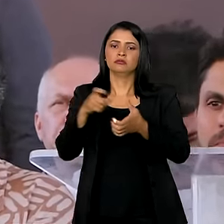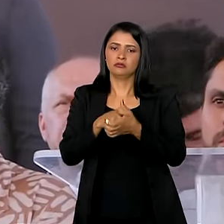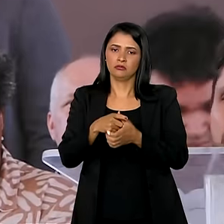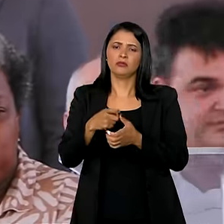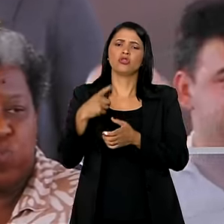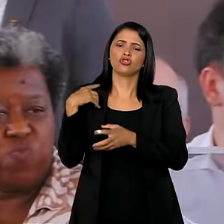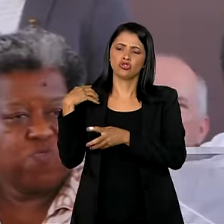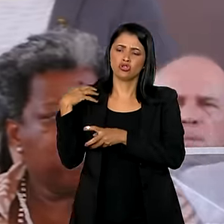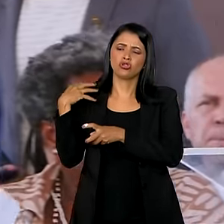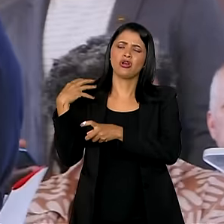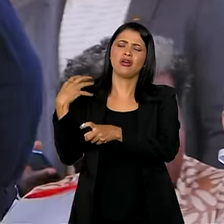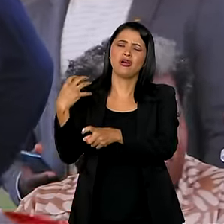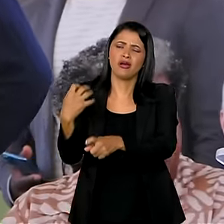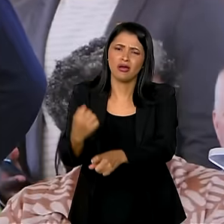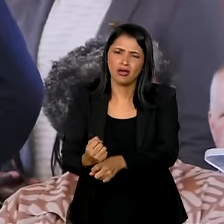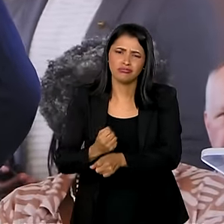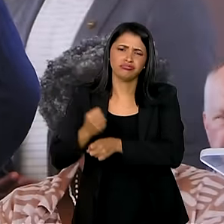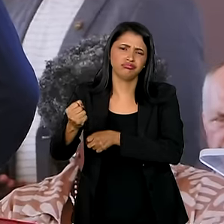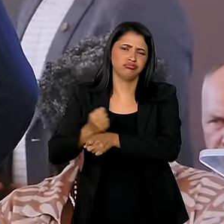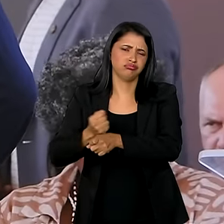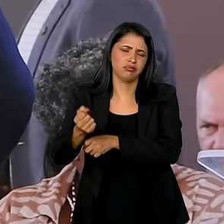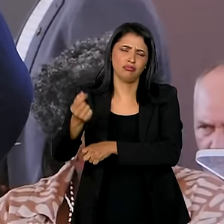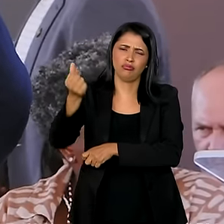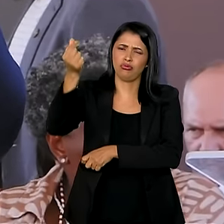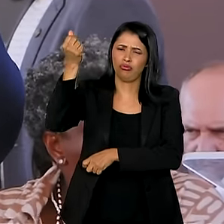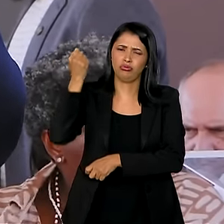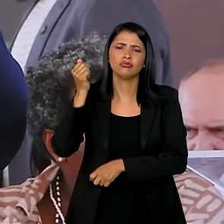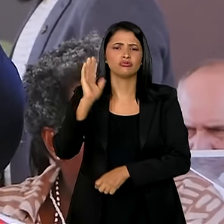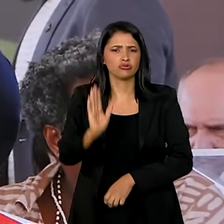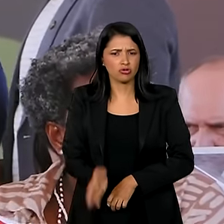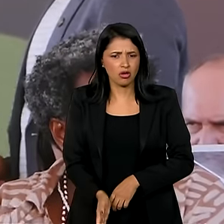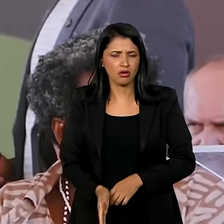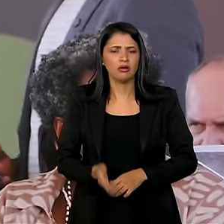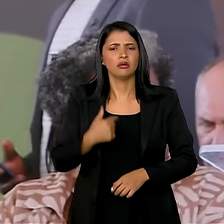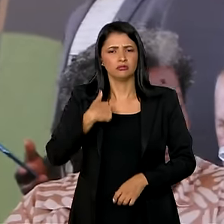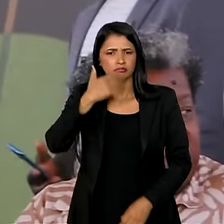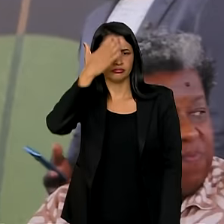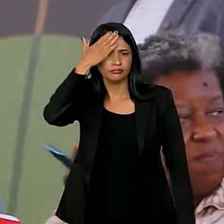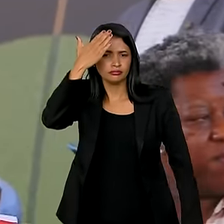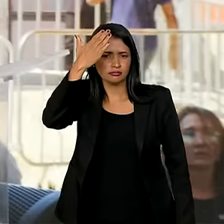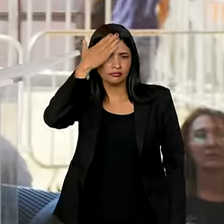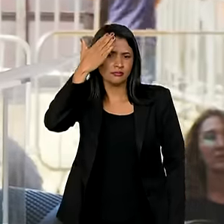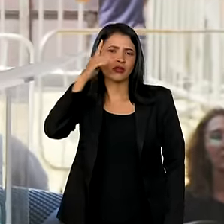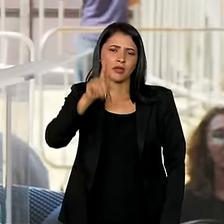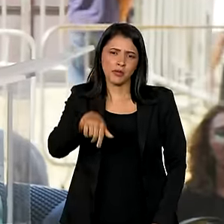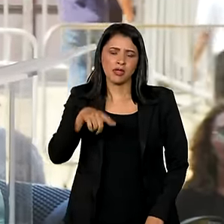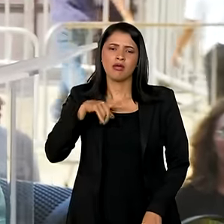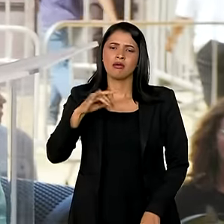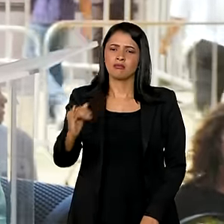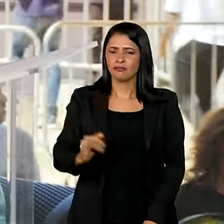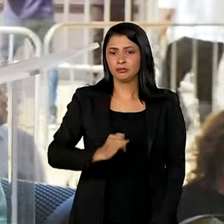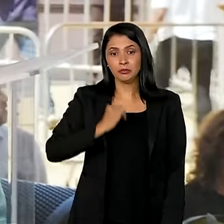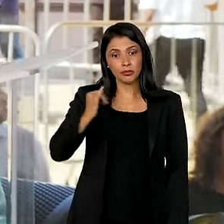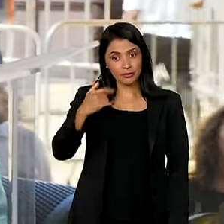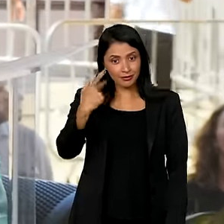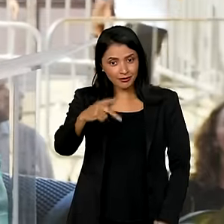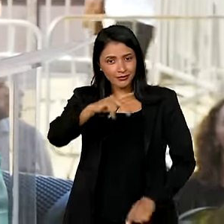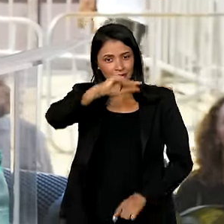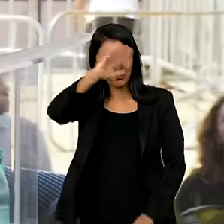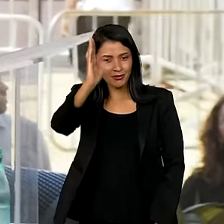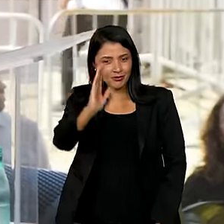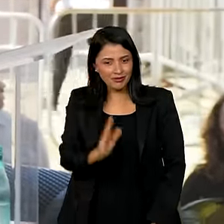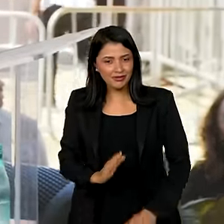vem acumulando há muito tempo. E eu sei que é muito importante para o